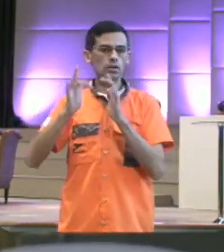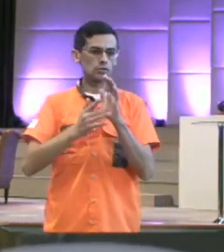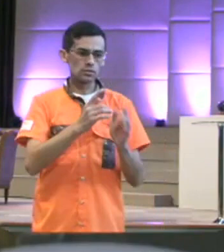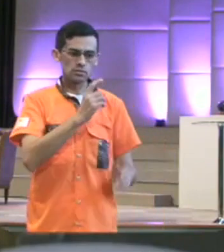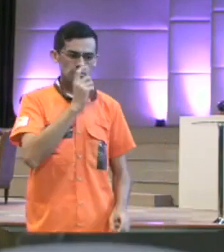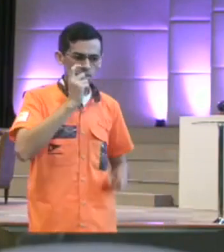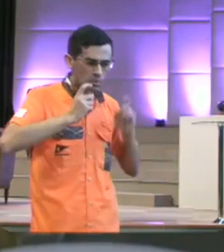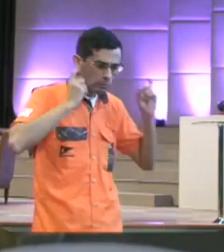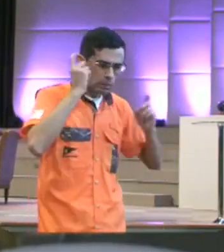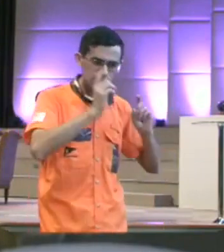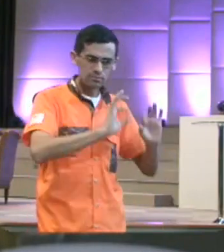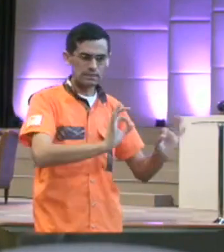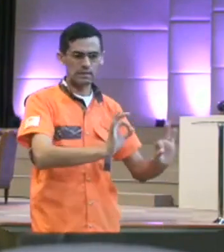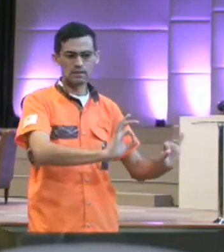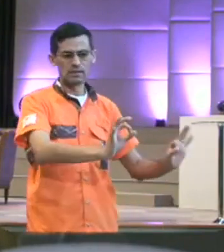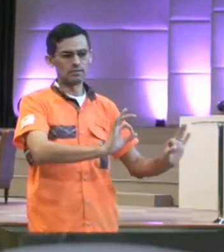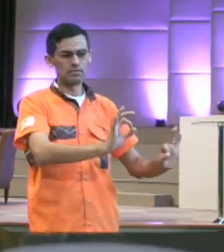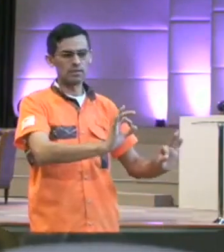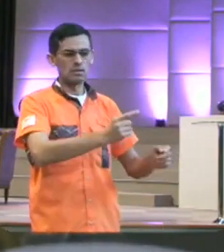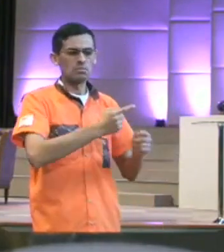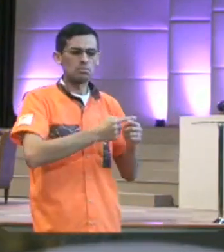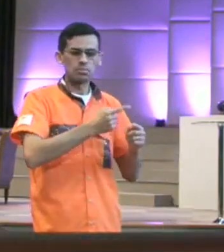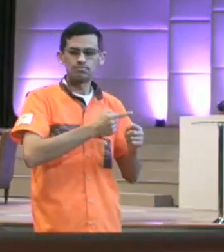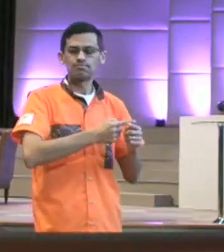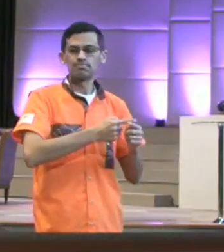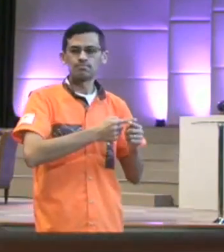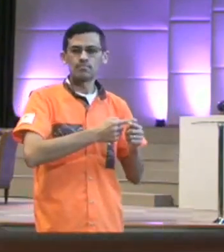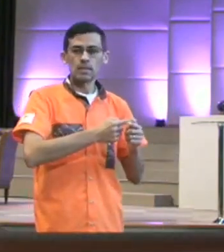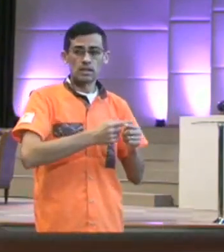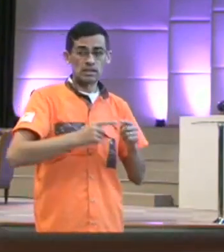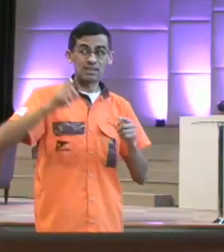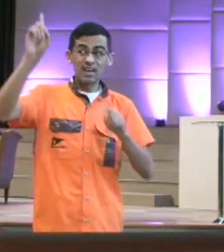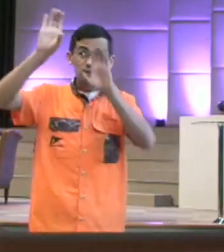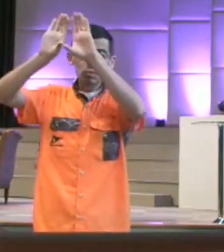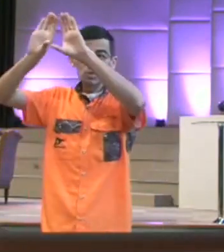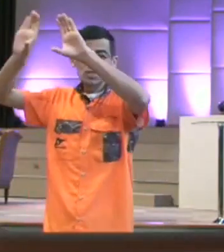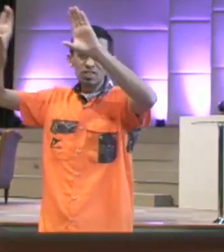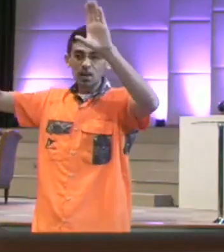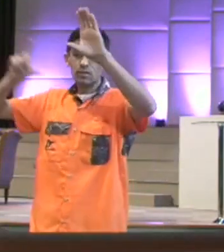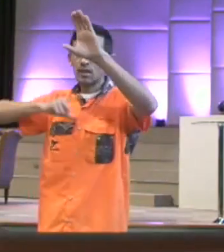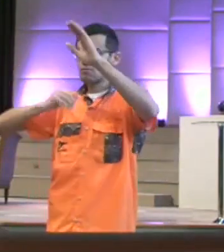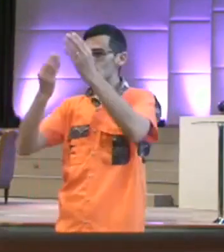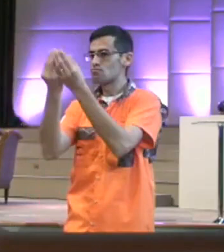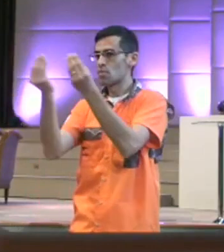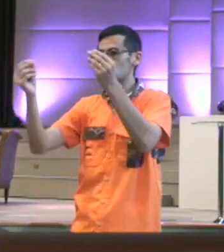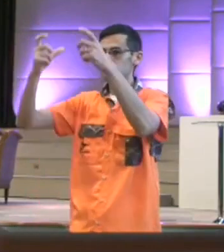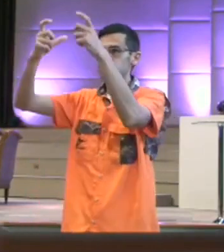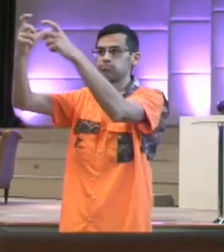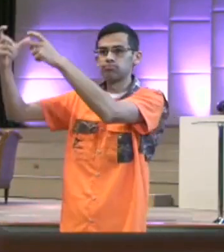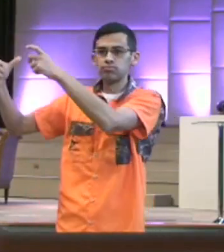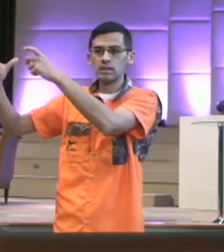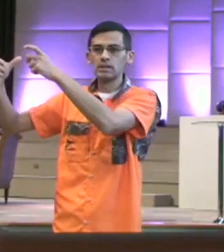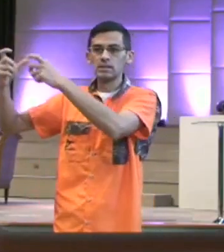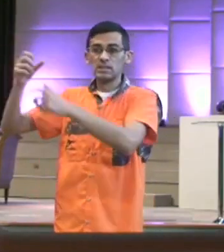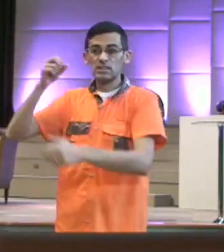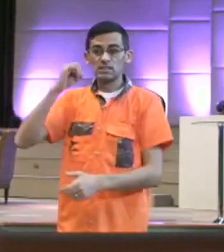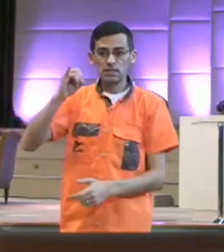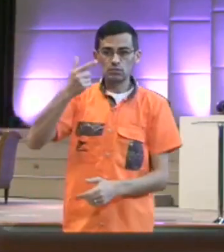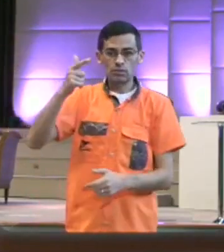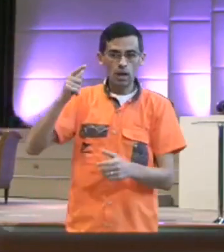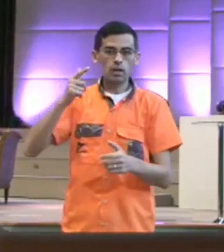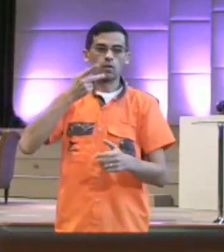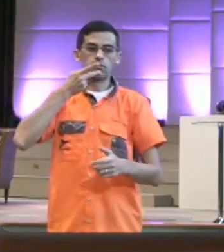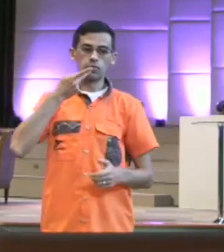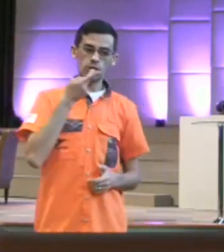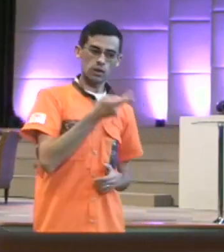fica preocupado, porque na casa do meu Pai tem muitas moradas. Se não fosse assim,